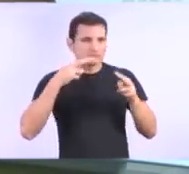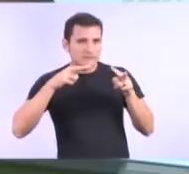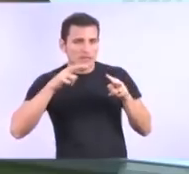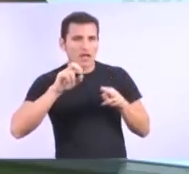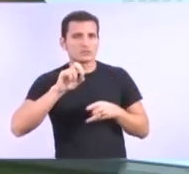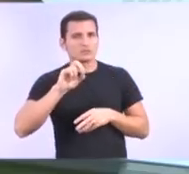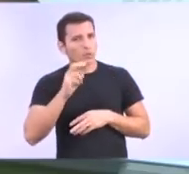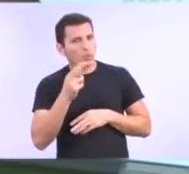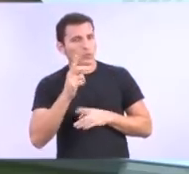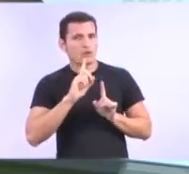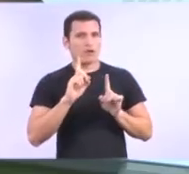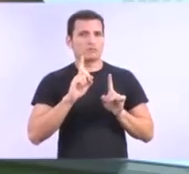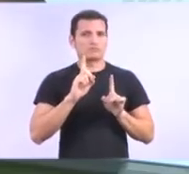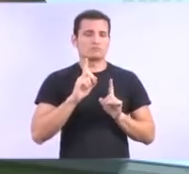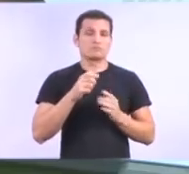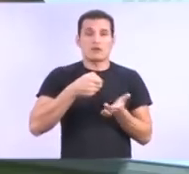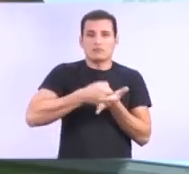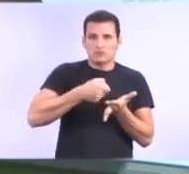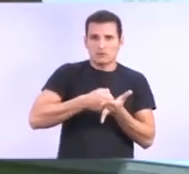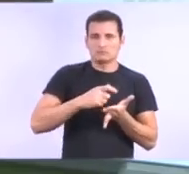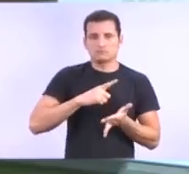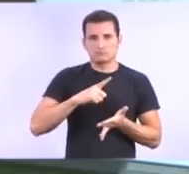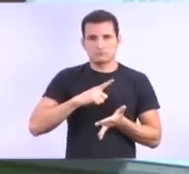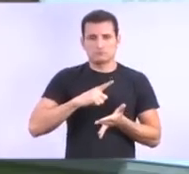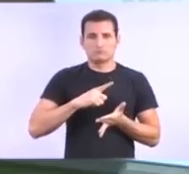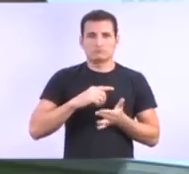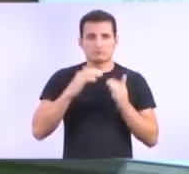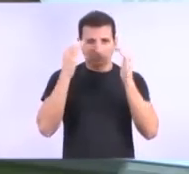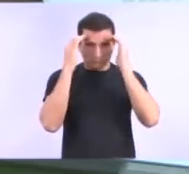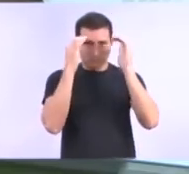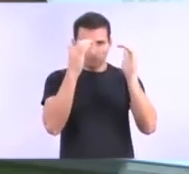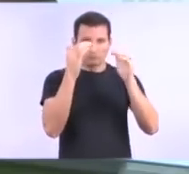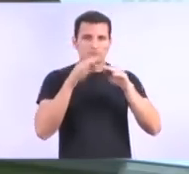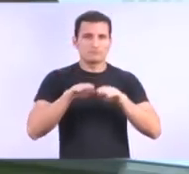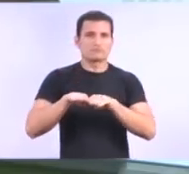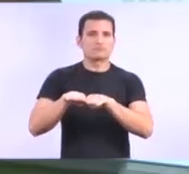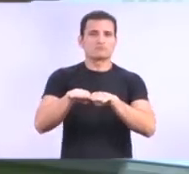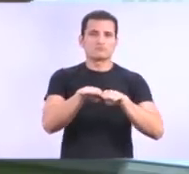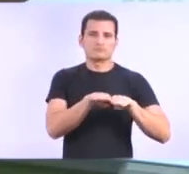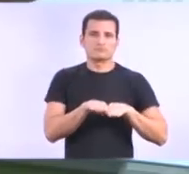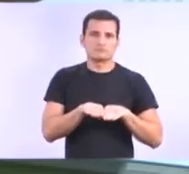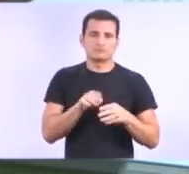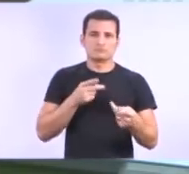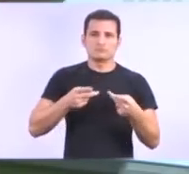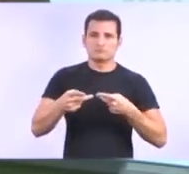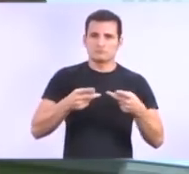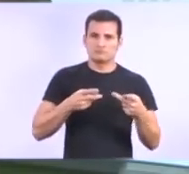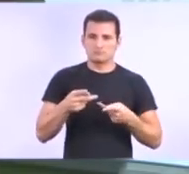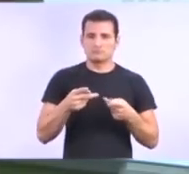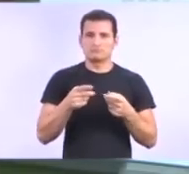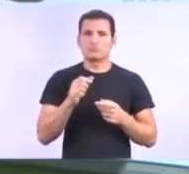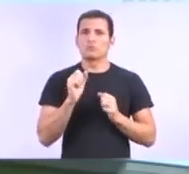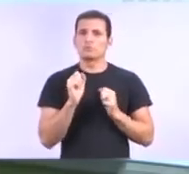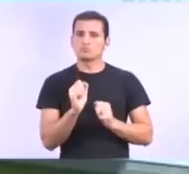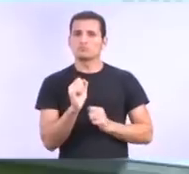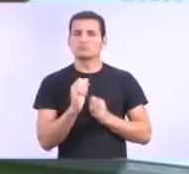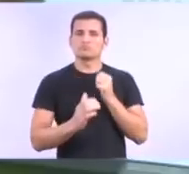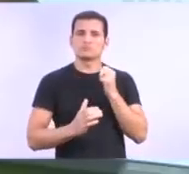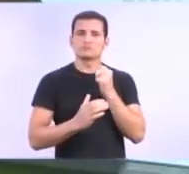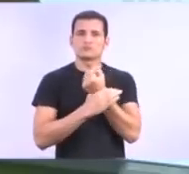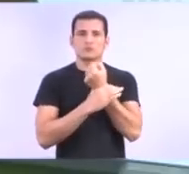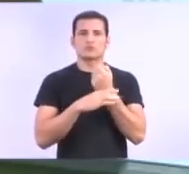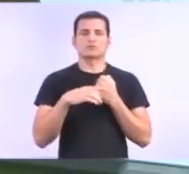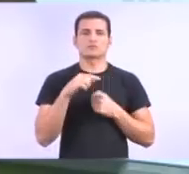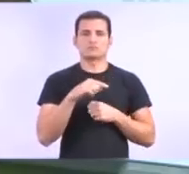ser obrigados a ter, para seguir um padrão de projeto, para eu poder dar segurança àquele atributo, para eu